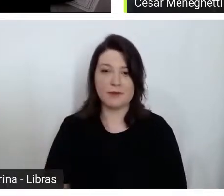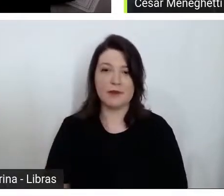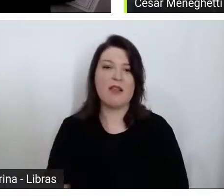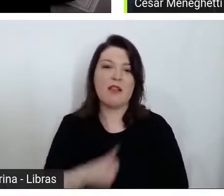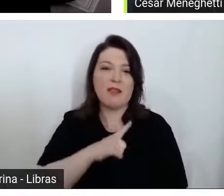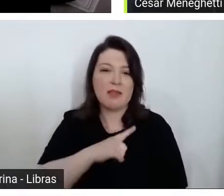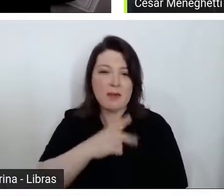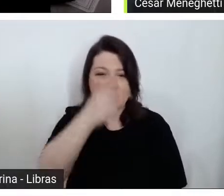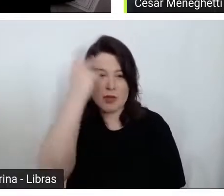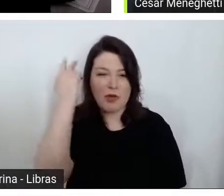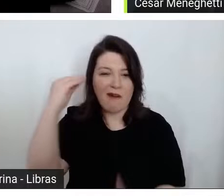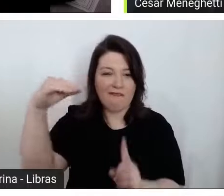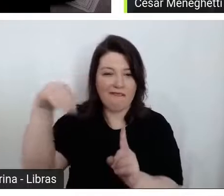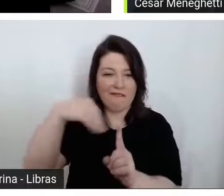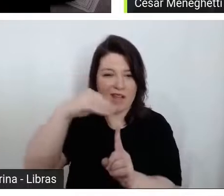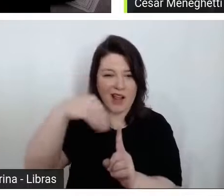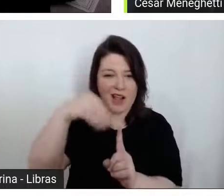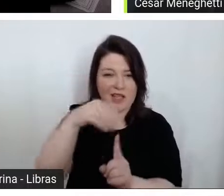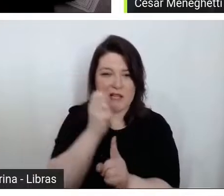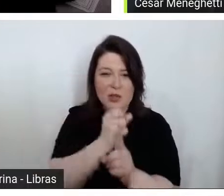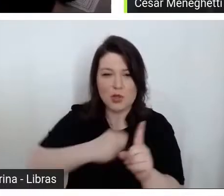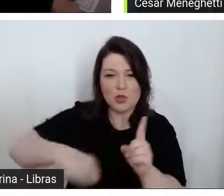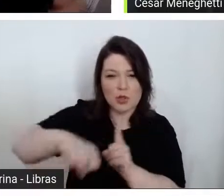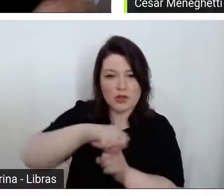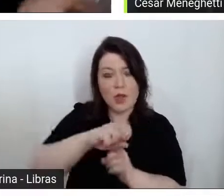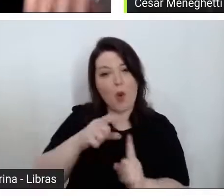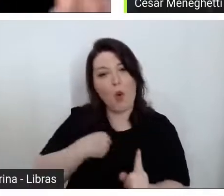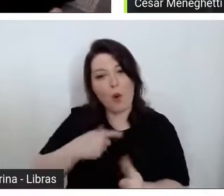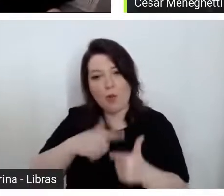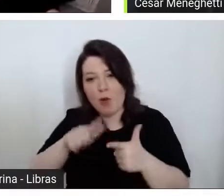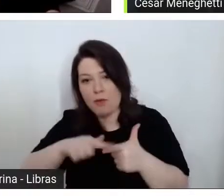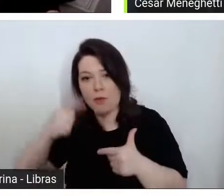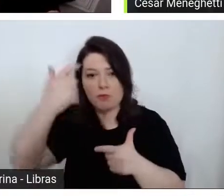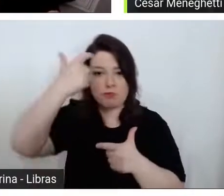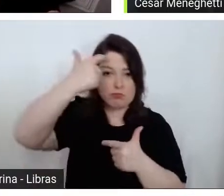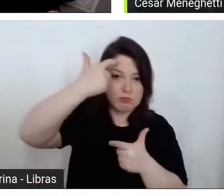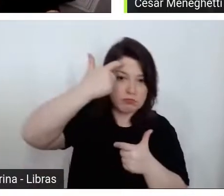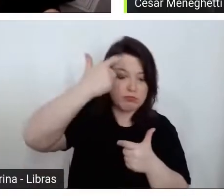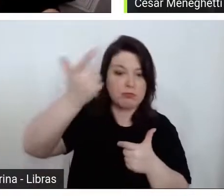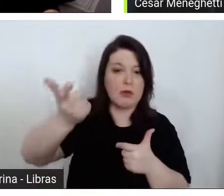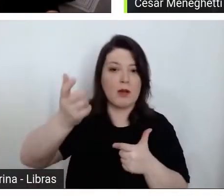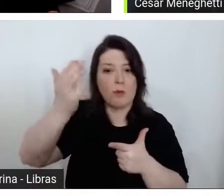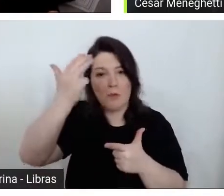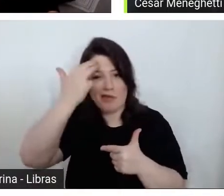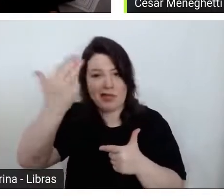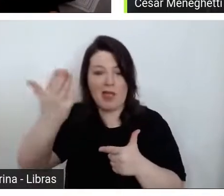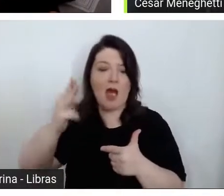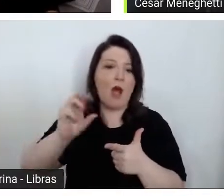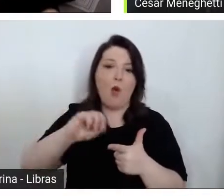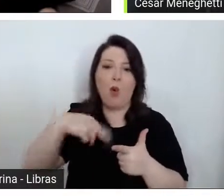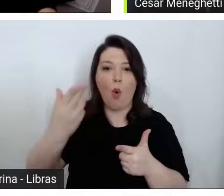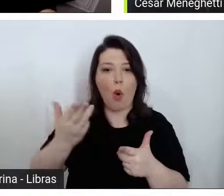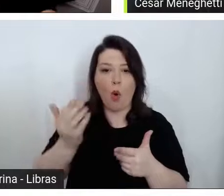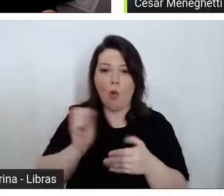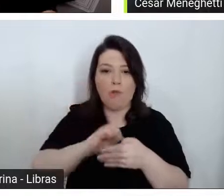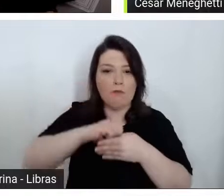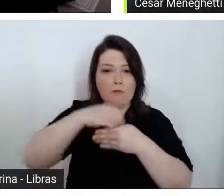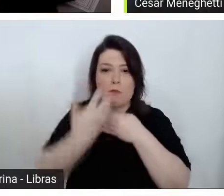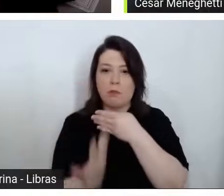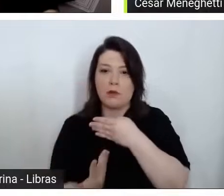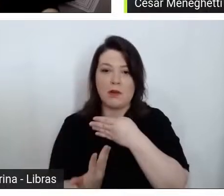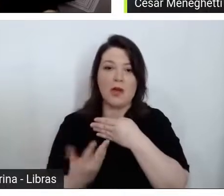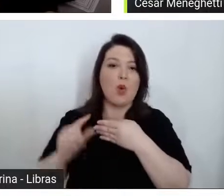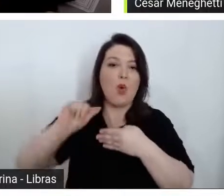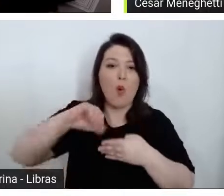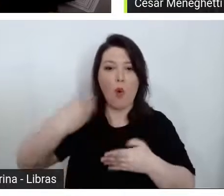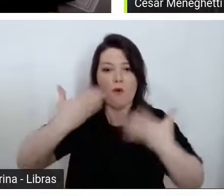fragilidade social ou com desabilidade mental ou com desabilidade de vários tipos, psíquico, física ou